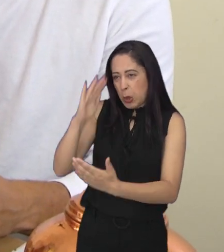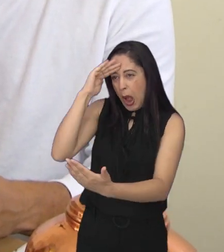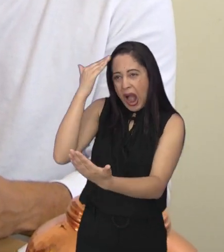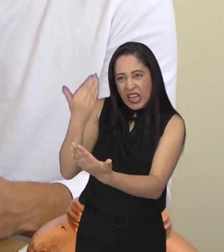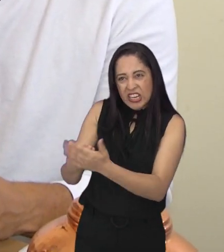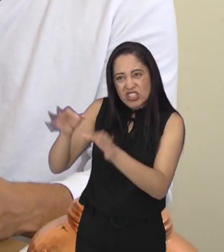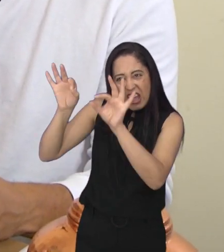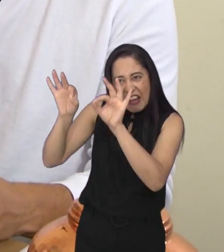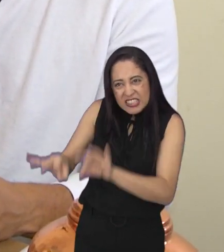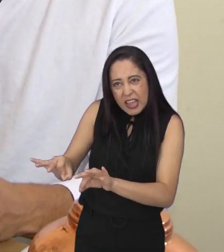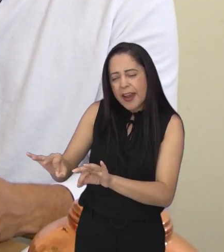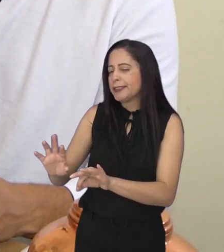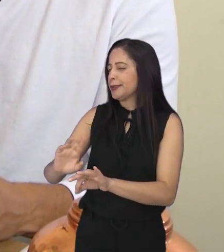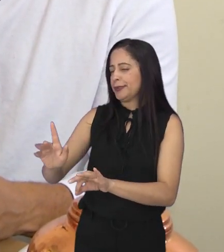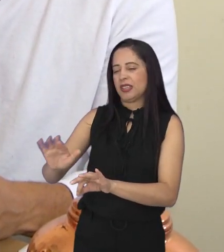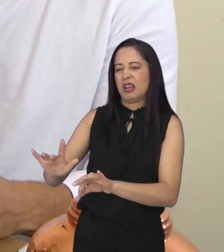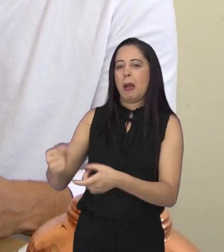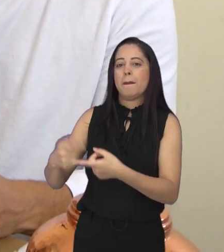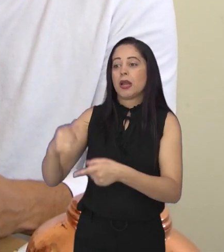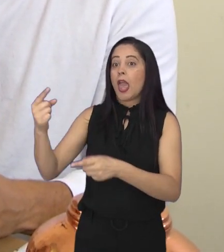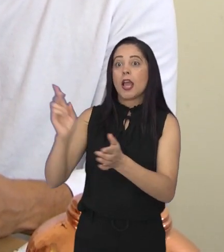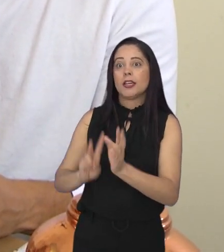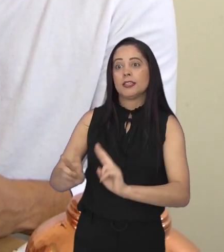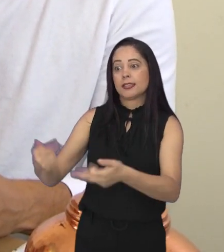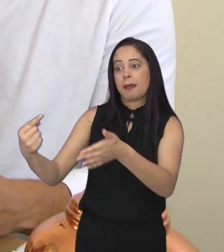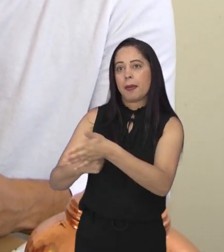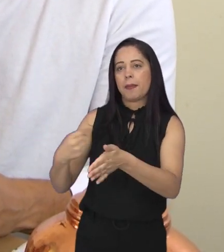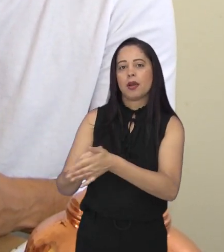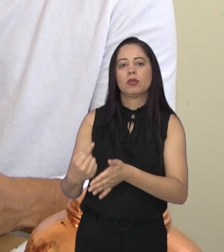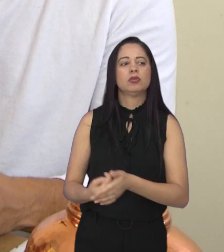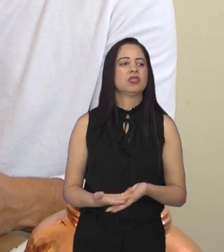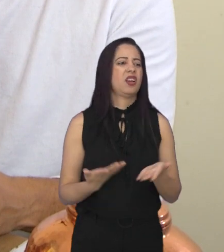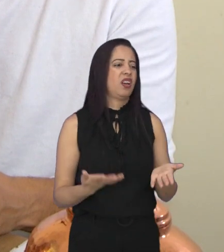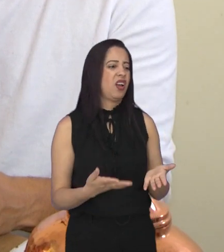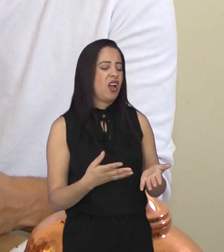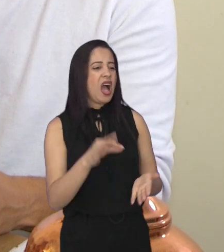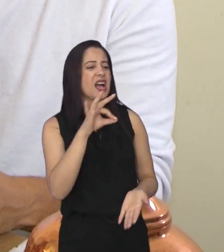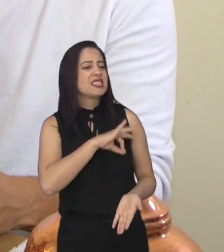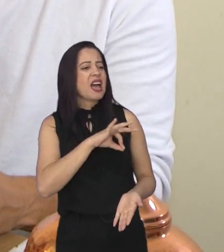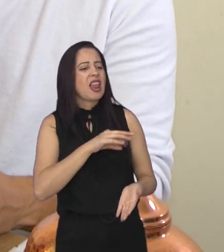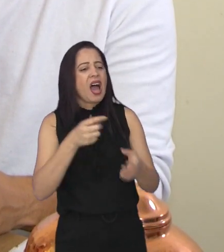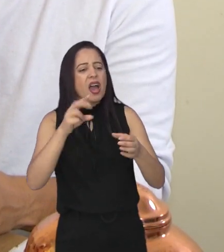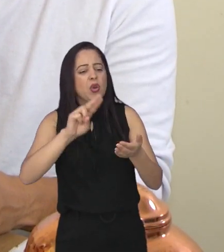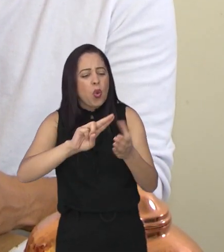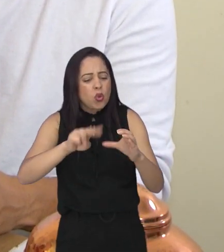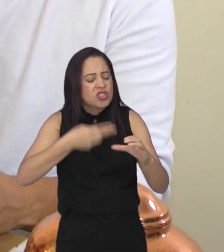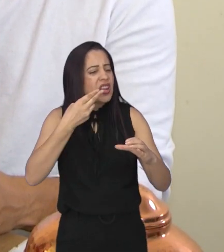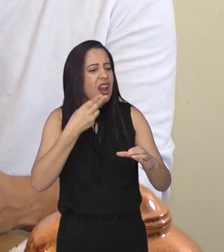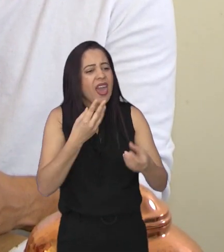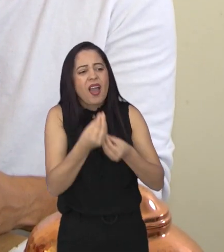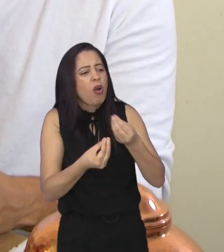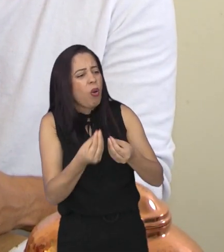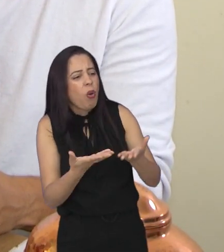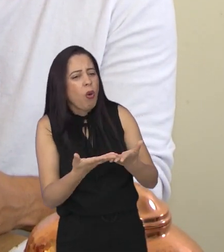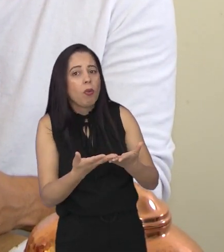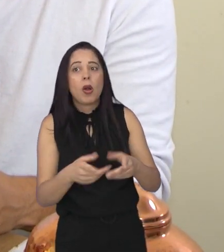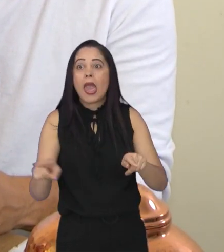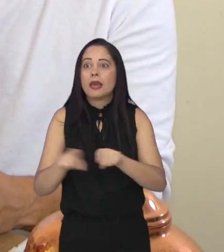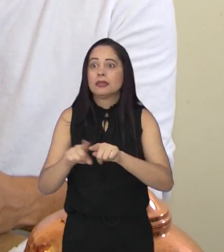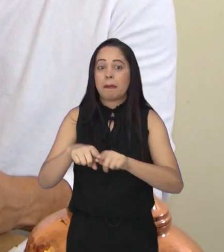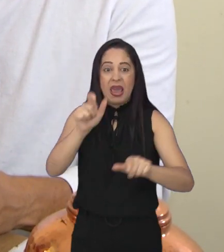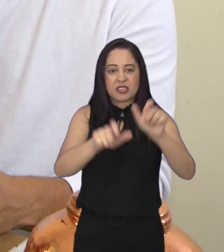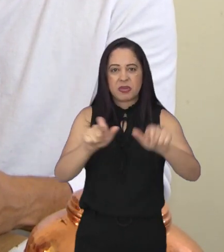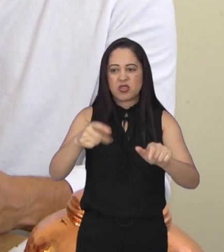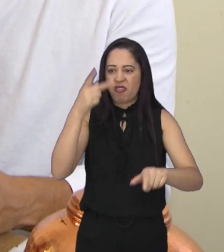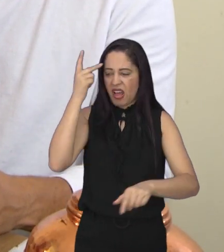fichas. Ele falava assim, Fernanda, quem que vive de geleia? Eu ouvia isso constantemente, não só dele, como dos clientes. Nossa, mas vocês vivem só de geleia?